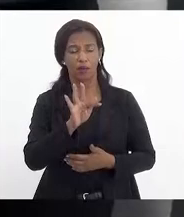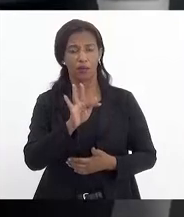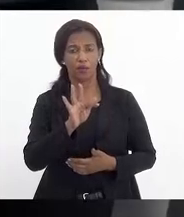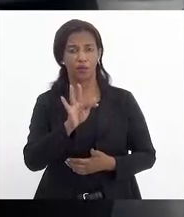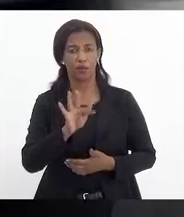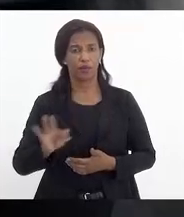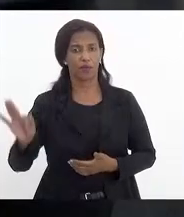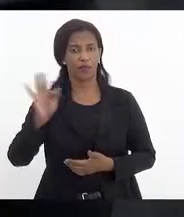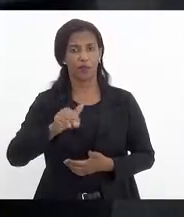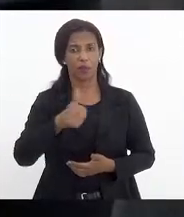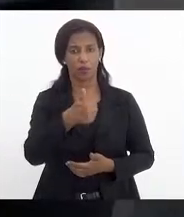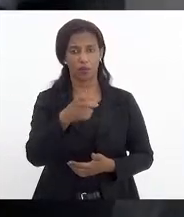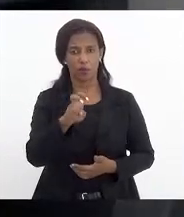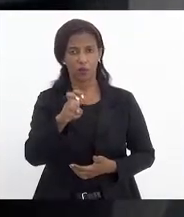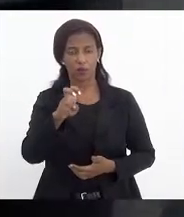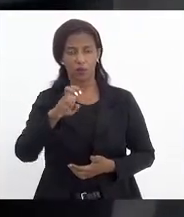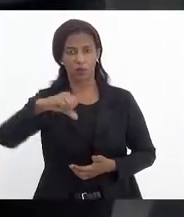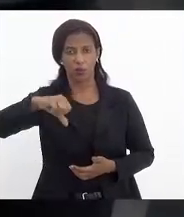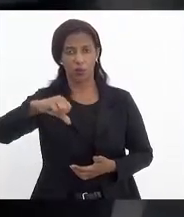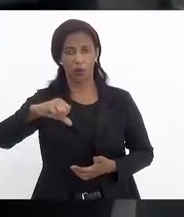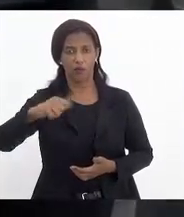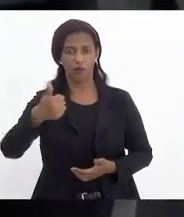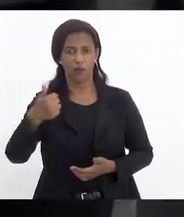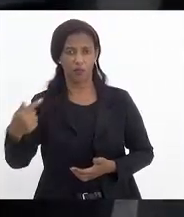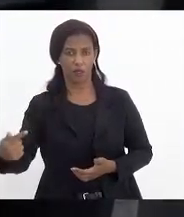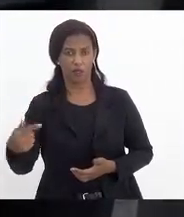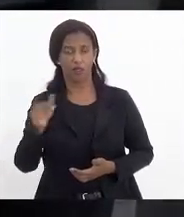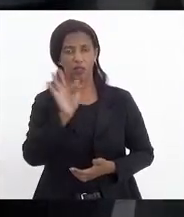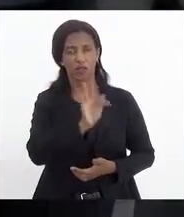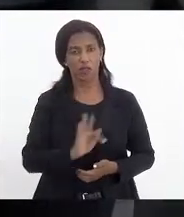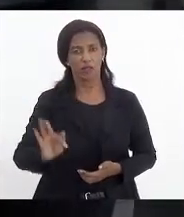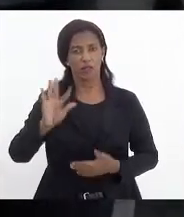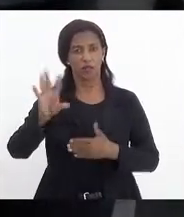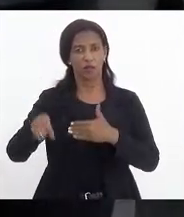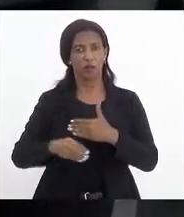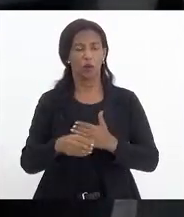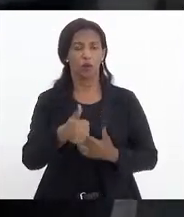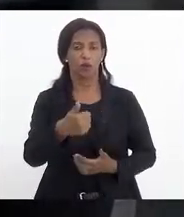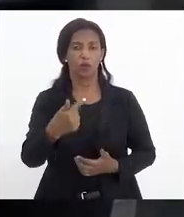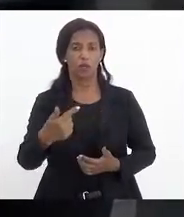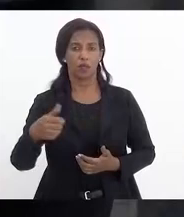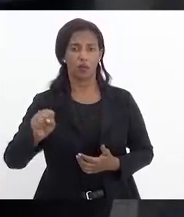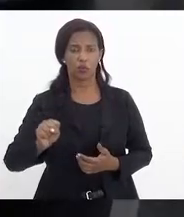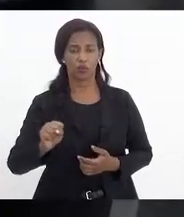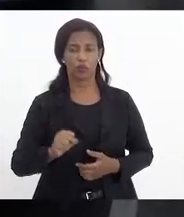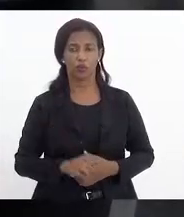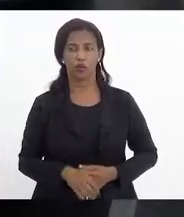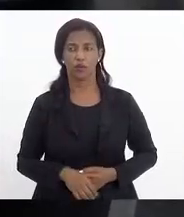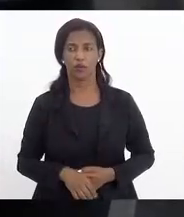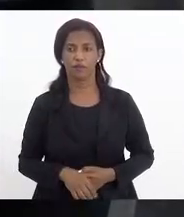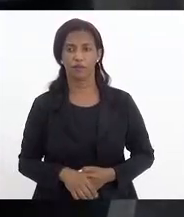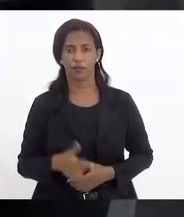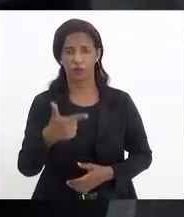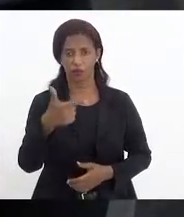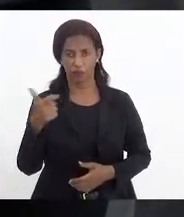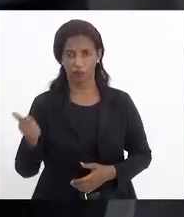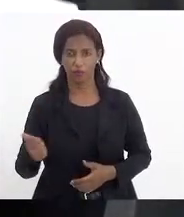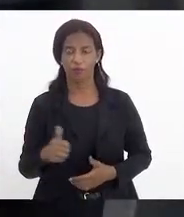159, de 17, e a Lei Complementar Federal 178 de